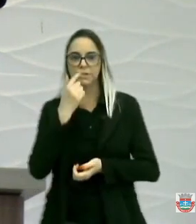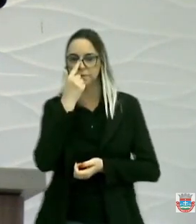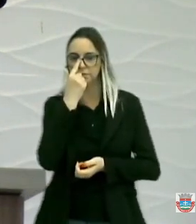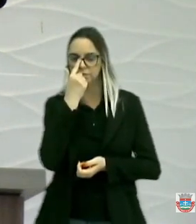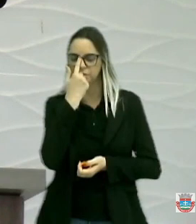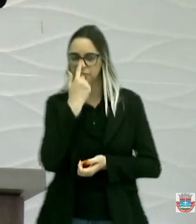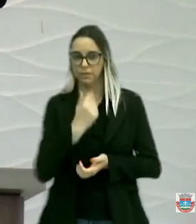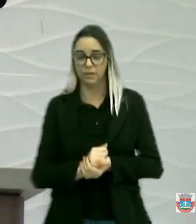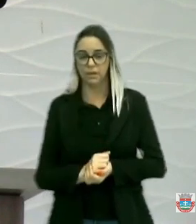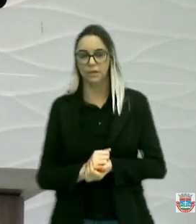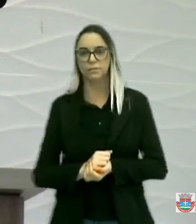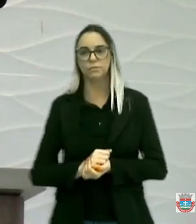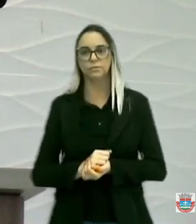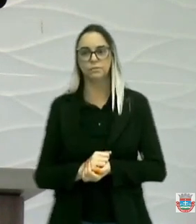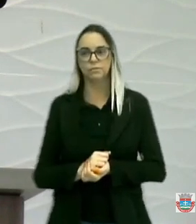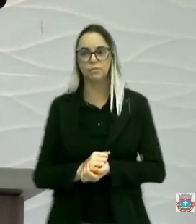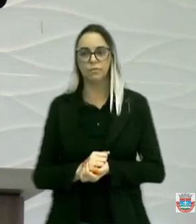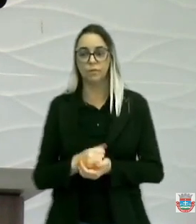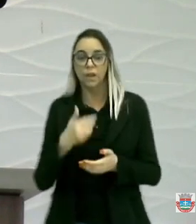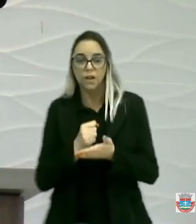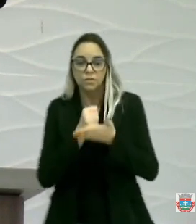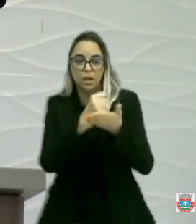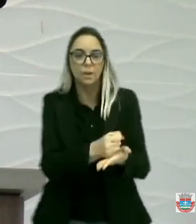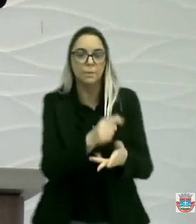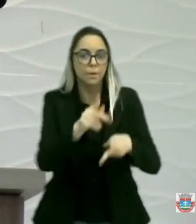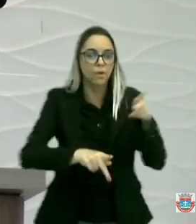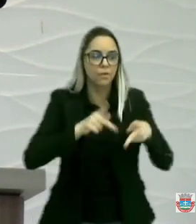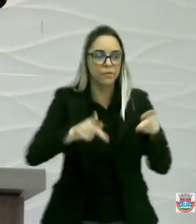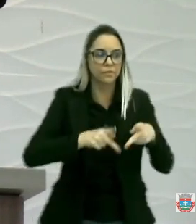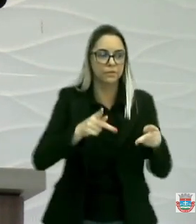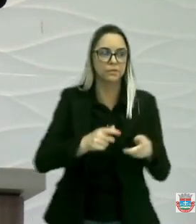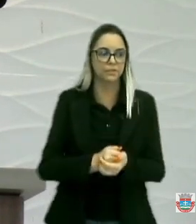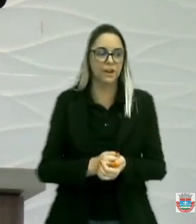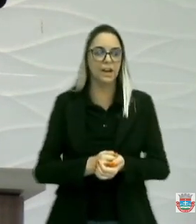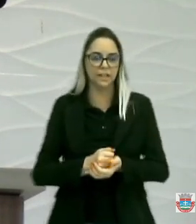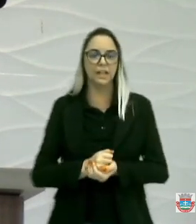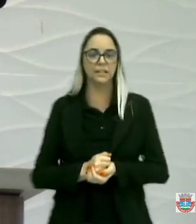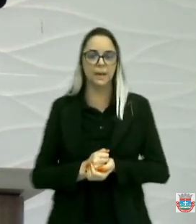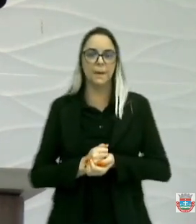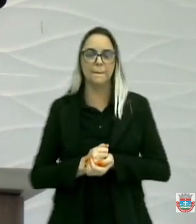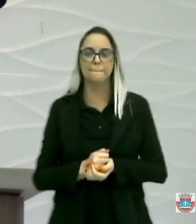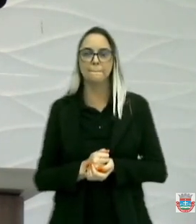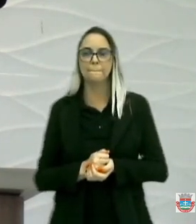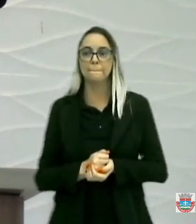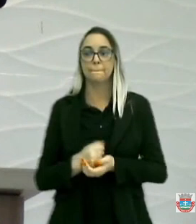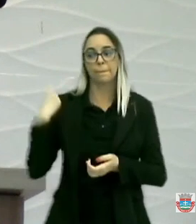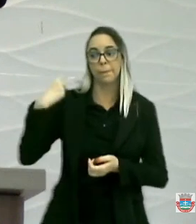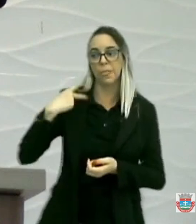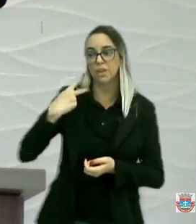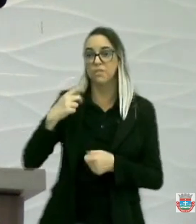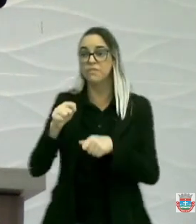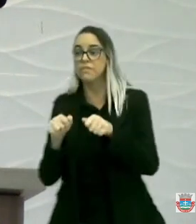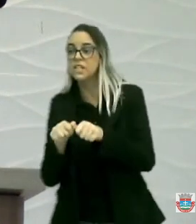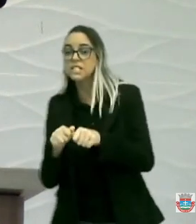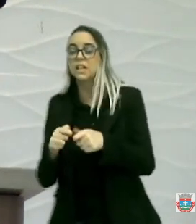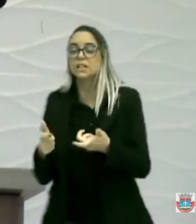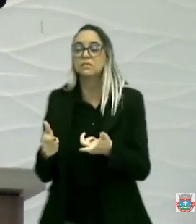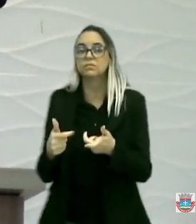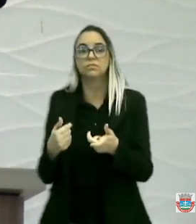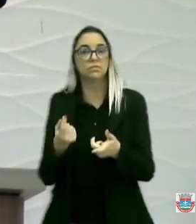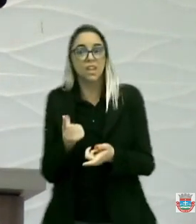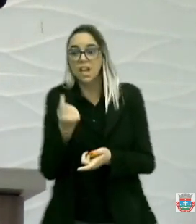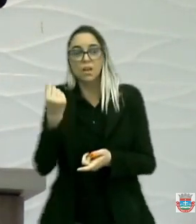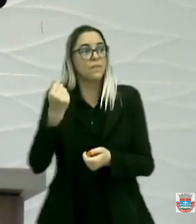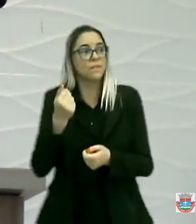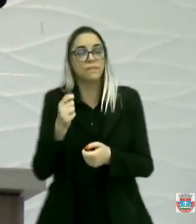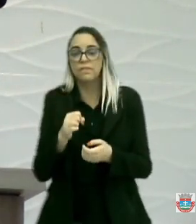melhoria e beneficiar a população são os municípios, são os prefeitos. Não vem nada para o vereador fazer. Não vem nenhuma verba para o